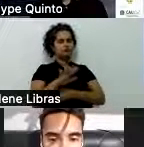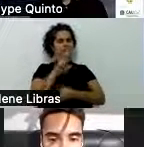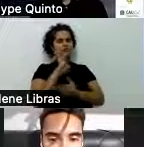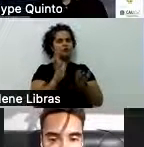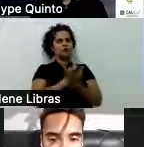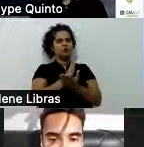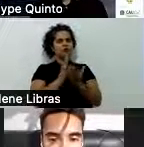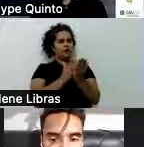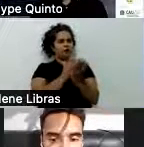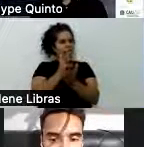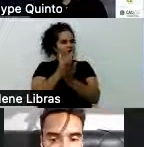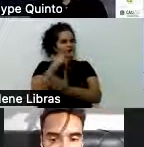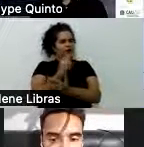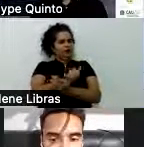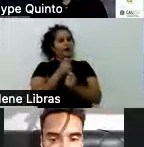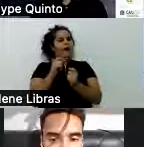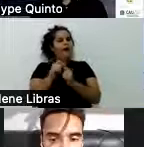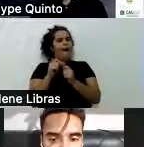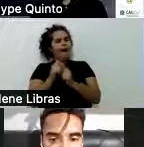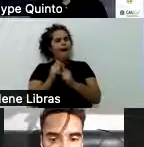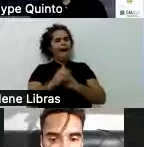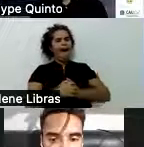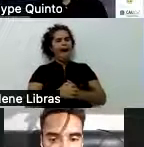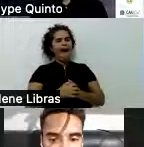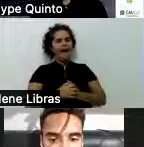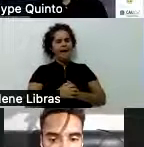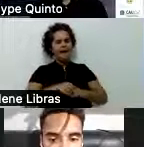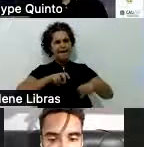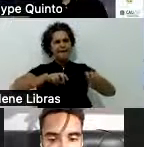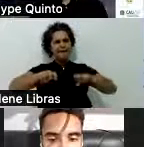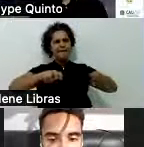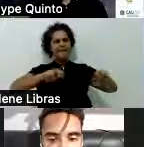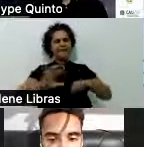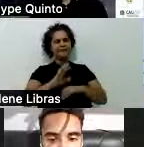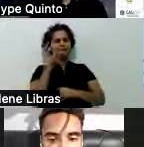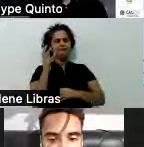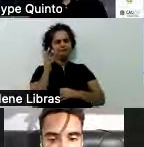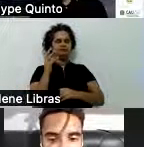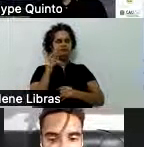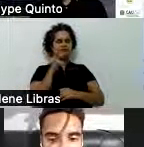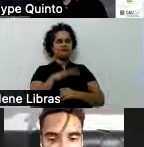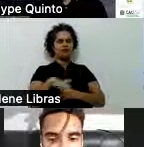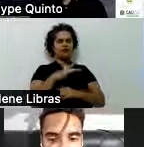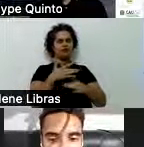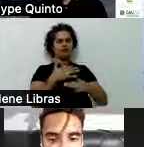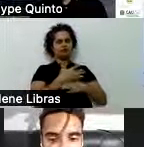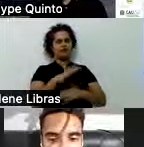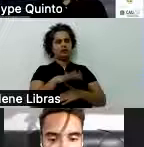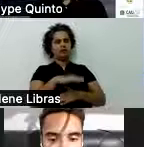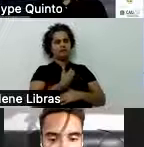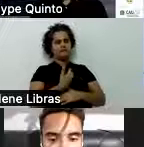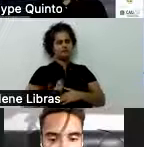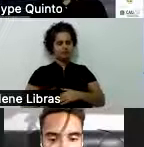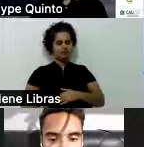gente definiu. Entre eles serem ações que ocorressem em metrópoles e em espaços públicos.